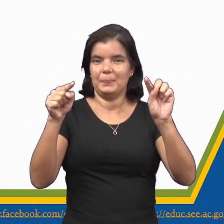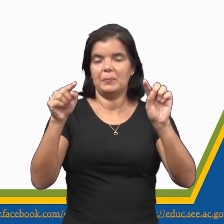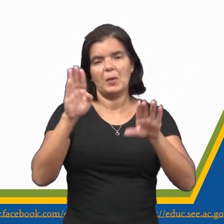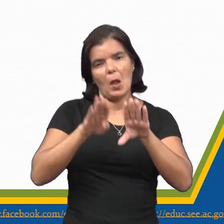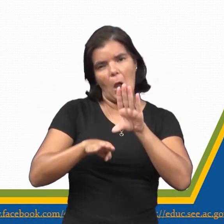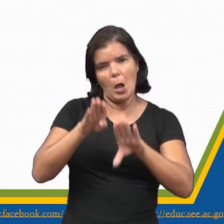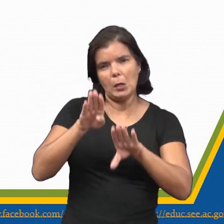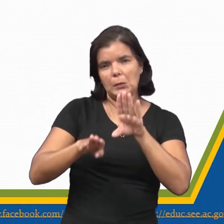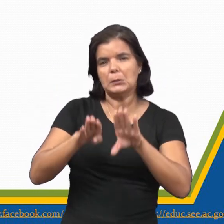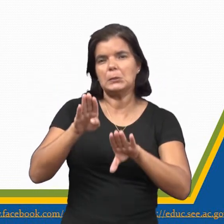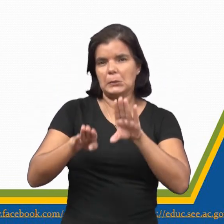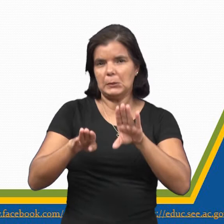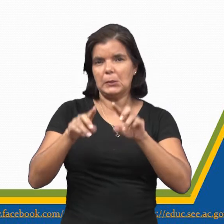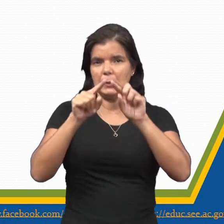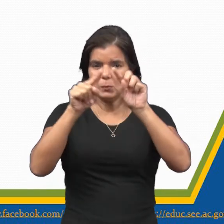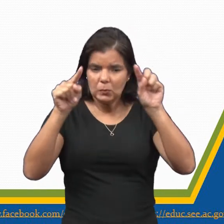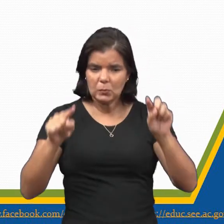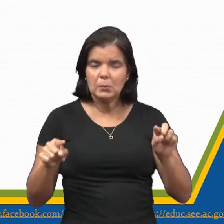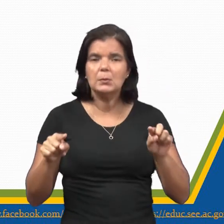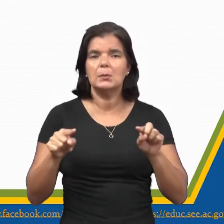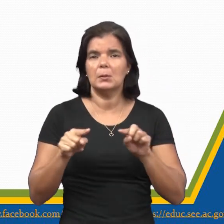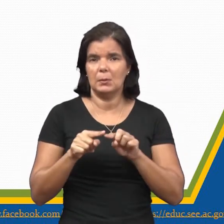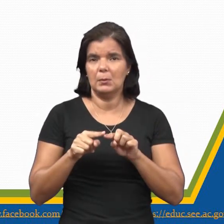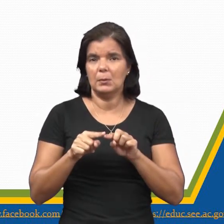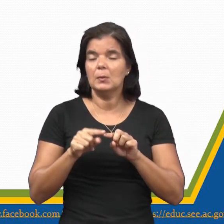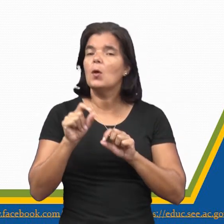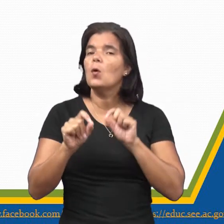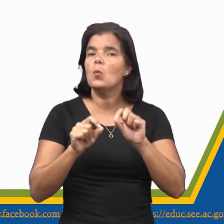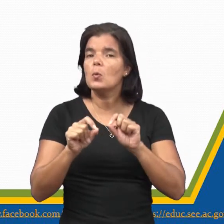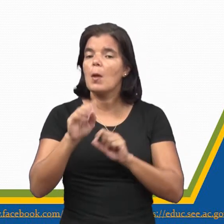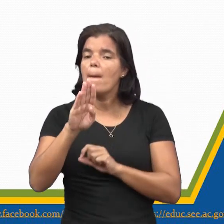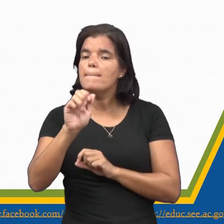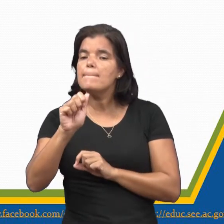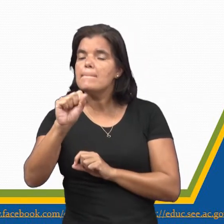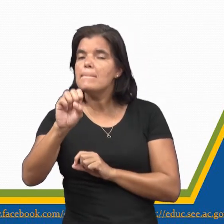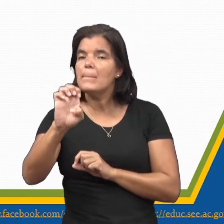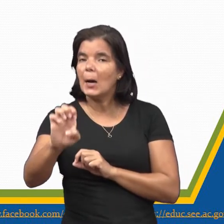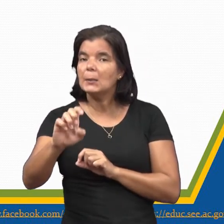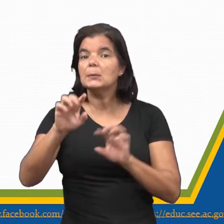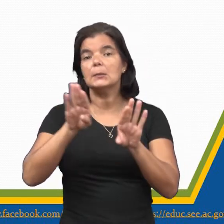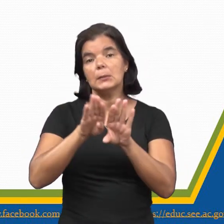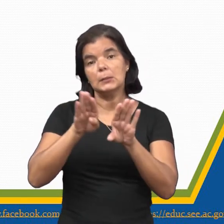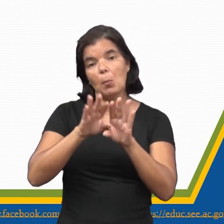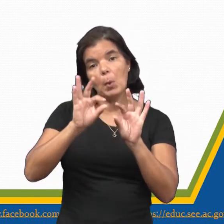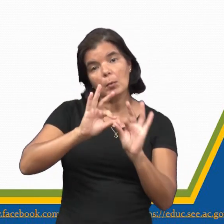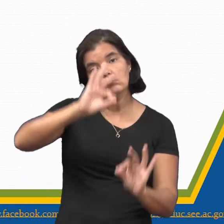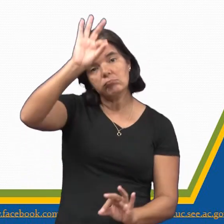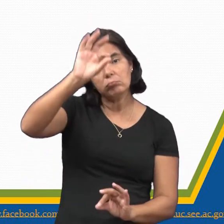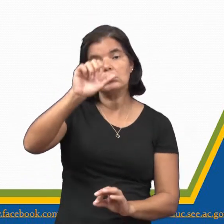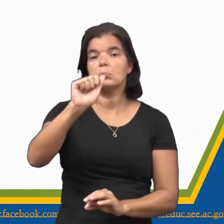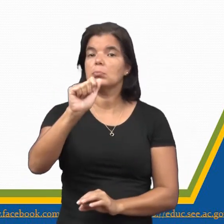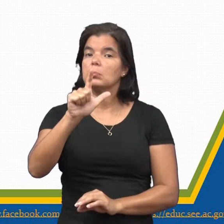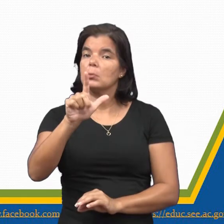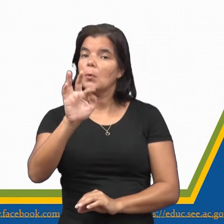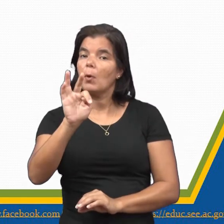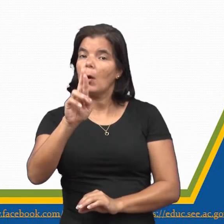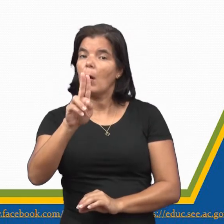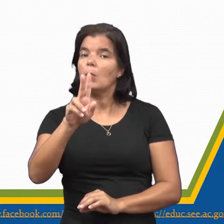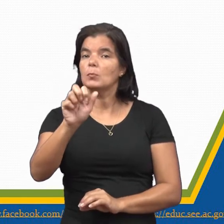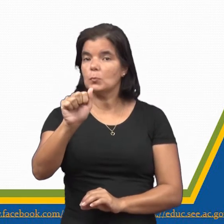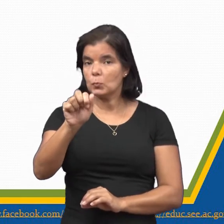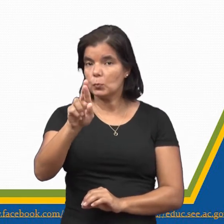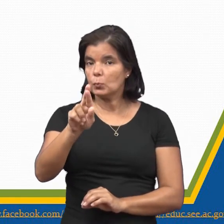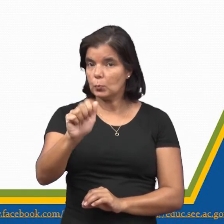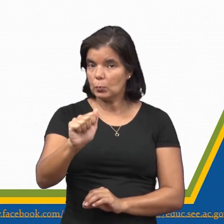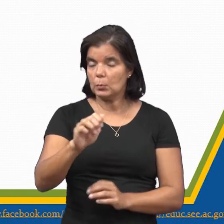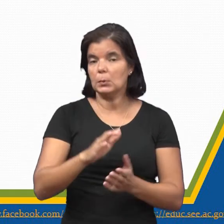Muitas vezes os lados quadrados são chamados de base e altura, né? Só que a base é igual à altura, né?